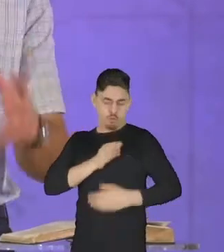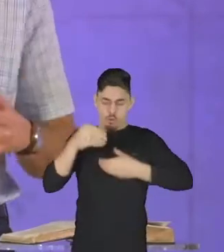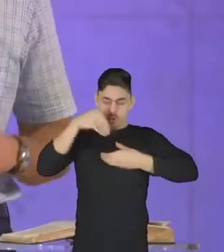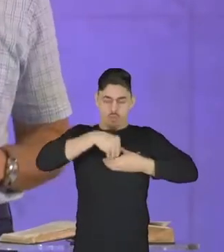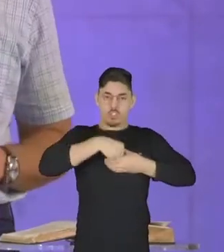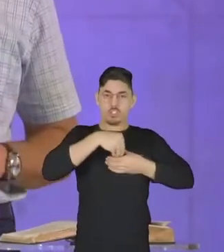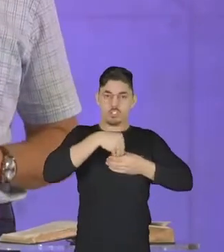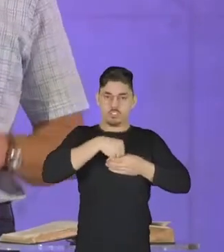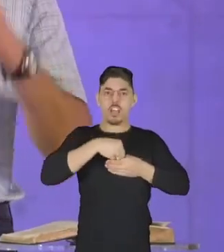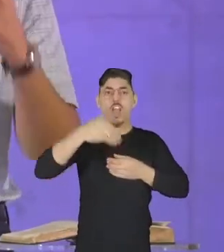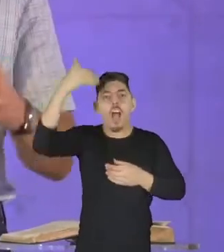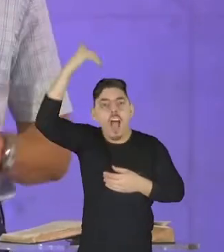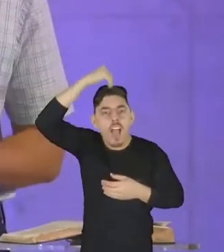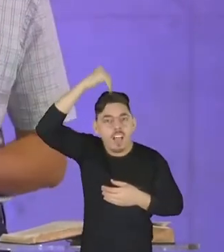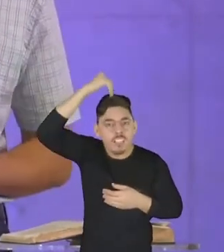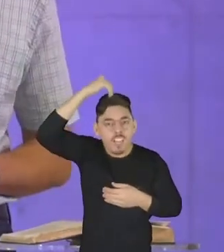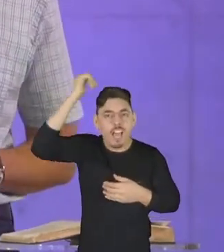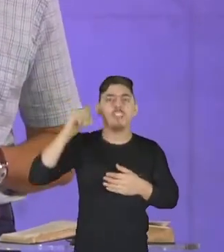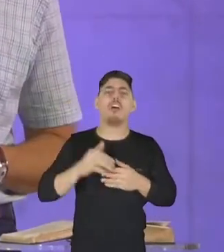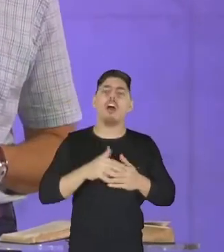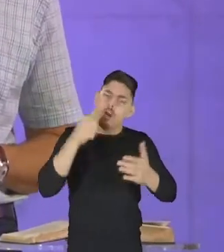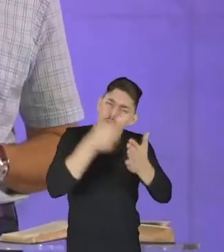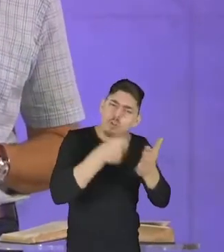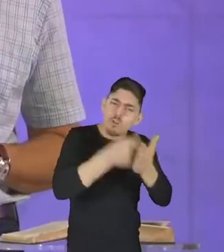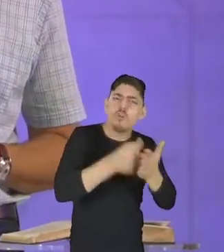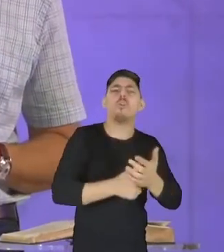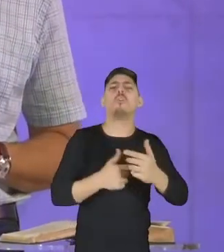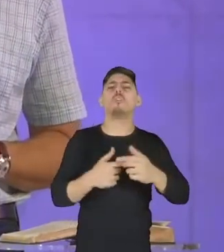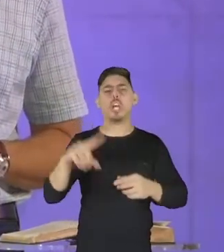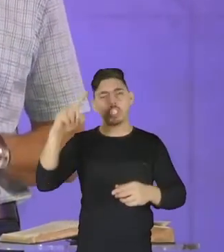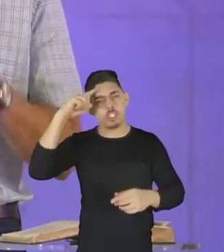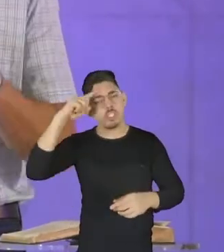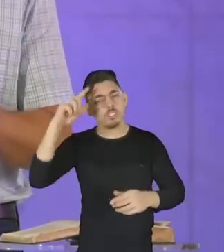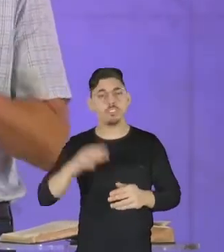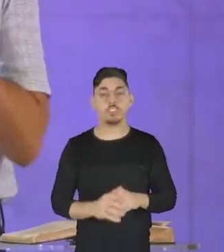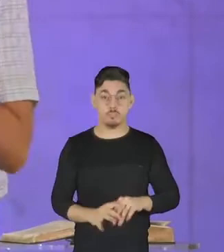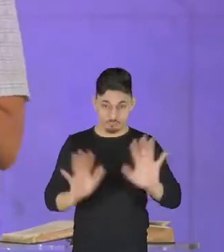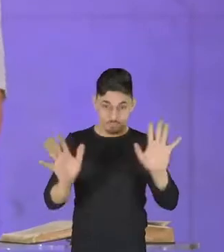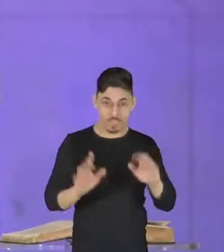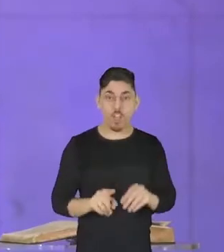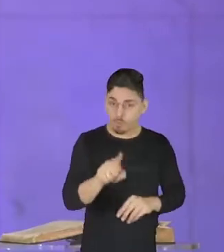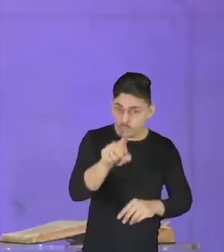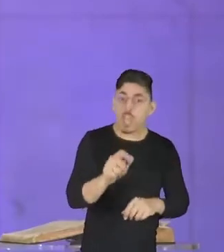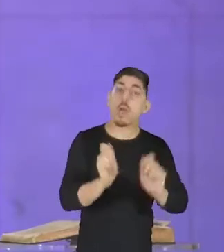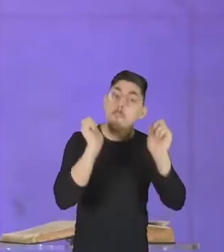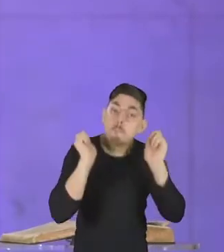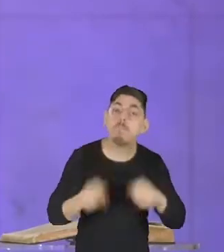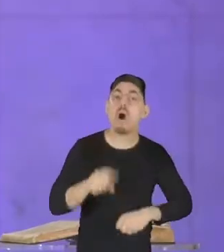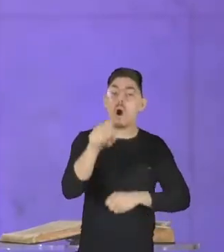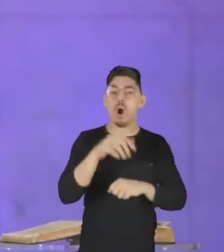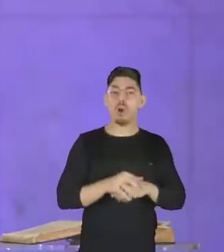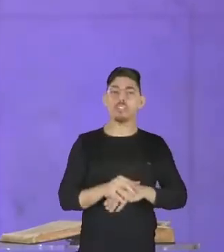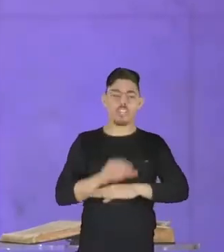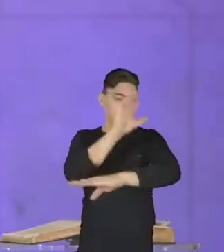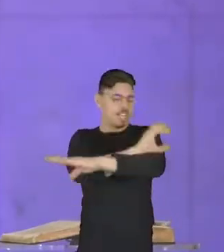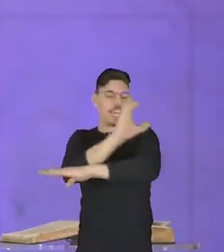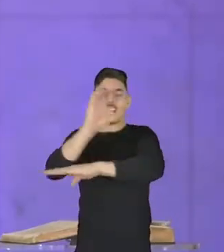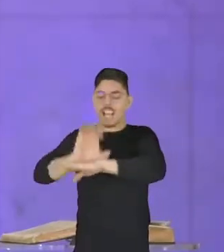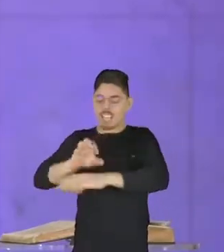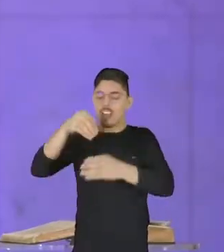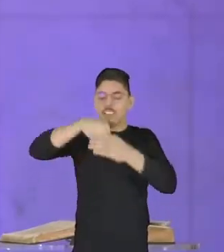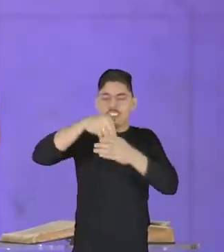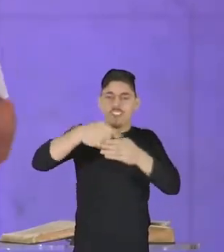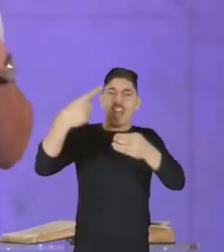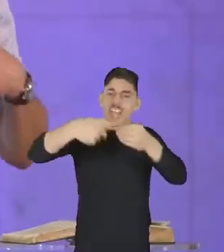do nosso dia a dia, das nossas batalhas. E você pode viver nessa terra prometida.